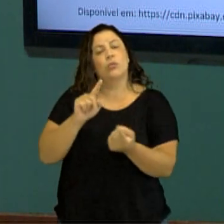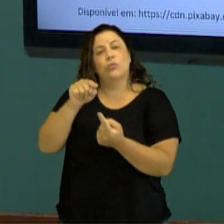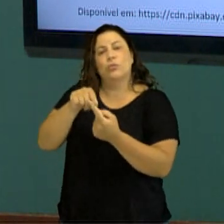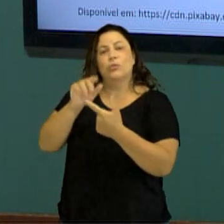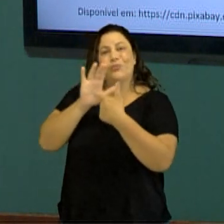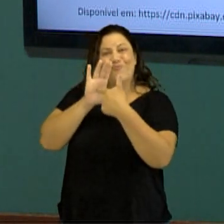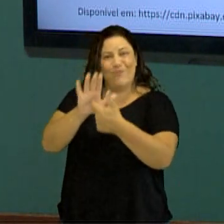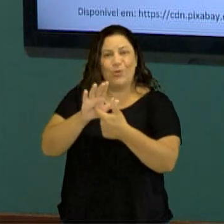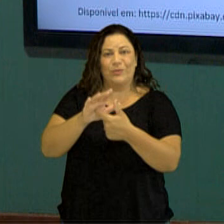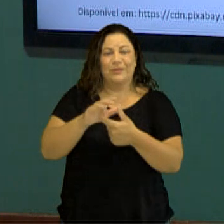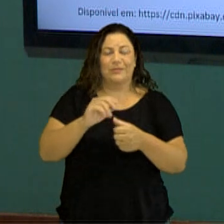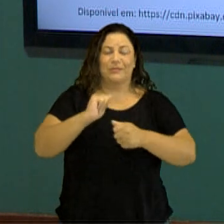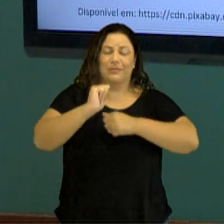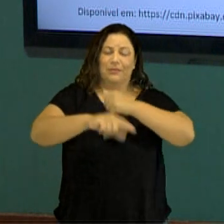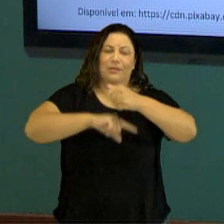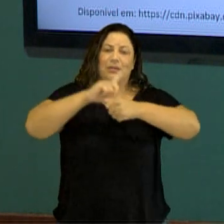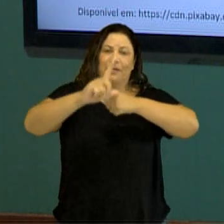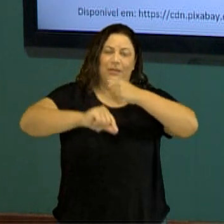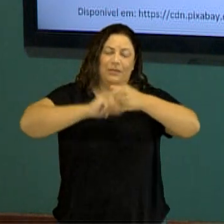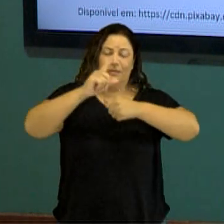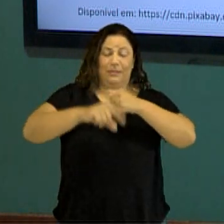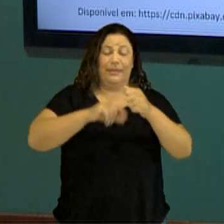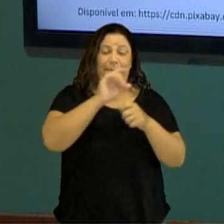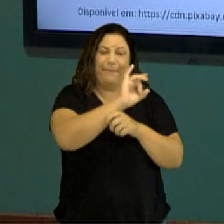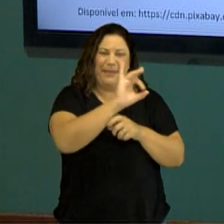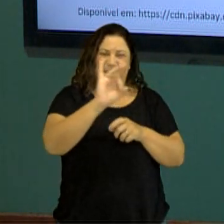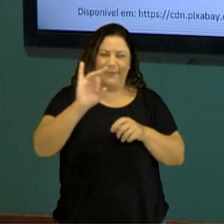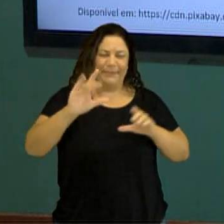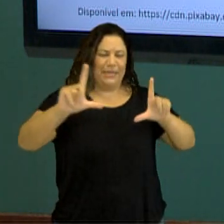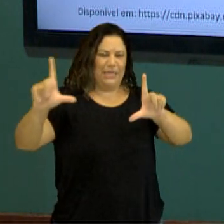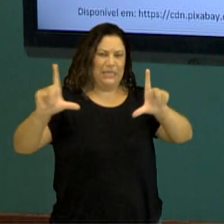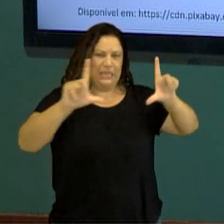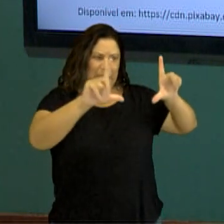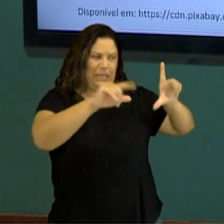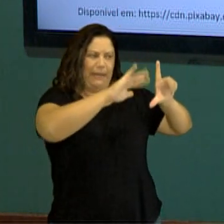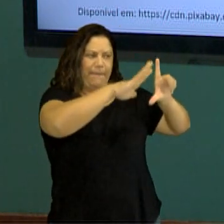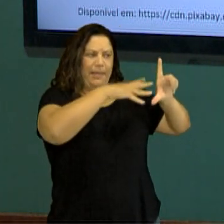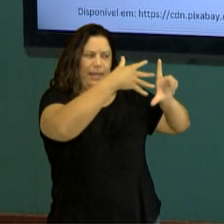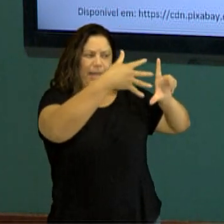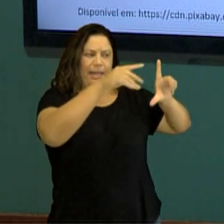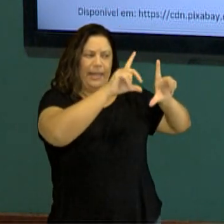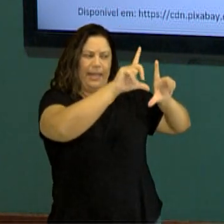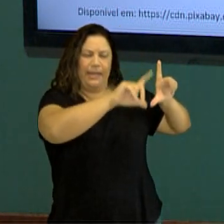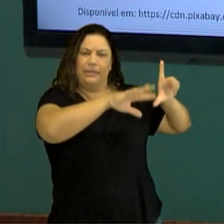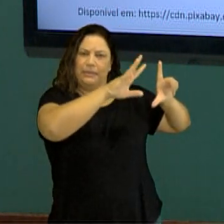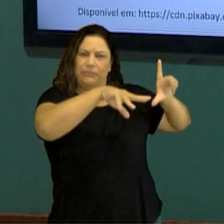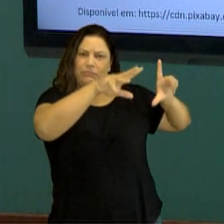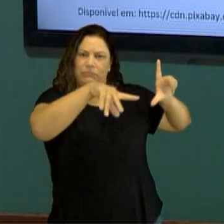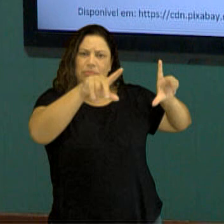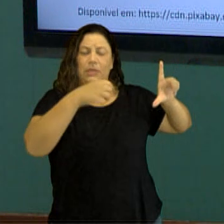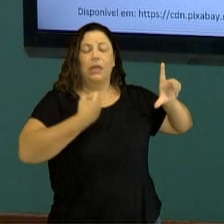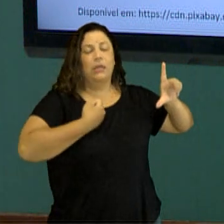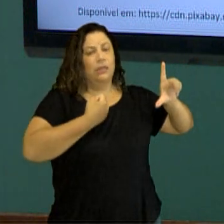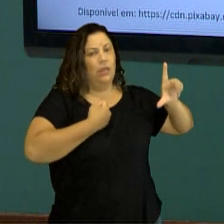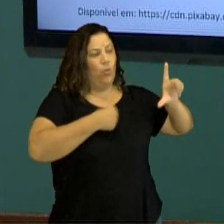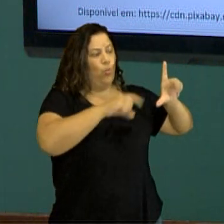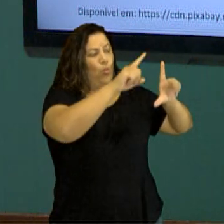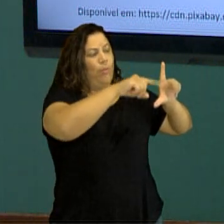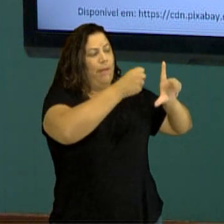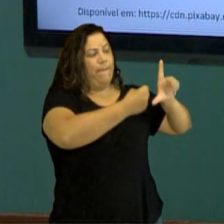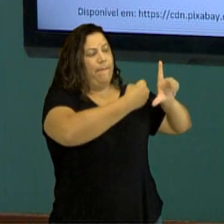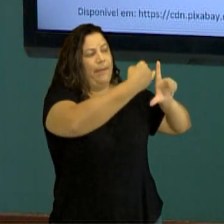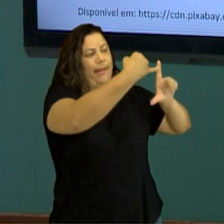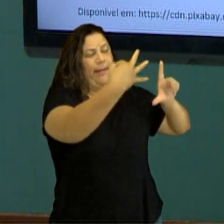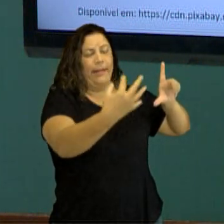periódica. Cada elemento químico na tabela tem o seu número atômico específico. Só tem um lá que tem número atômico 1,